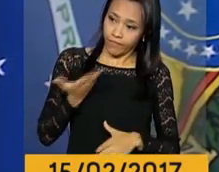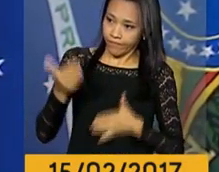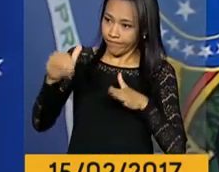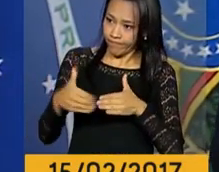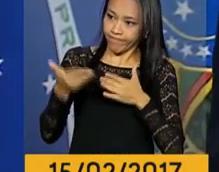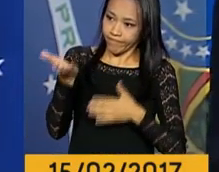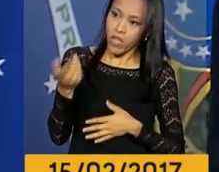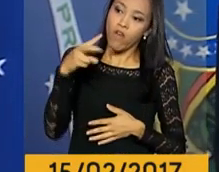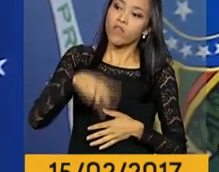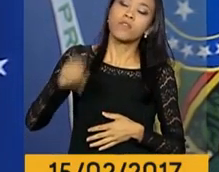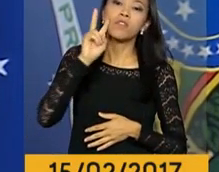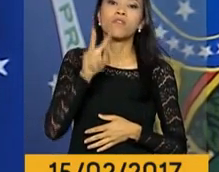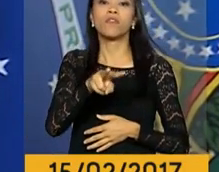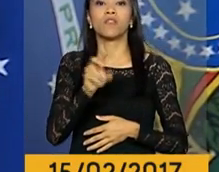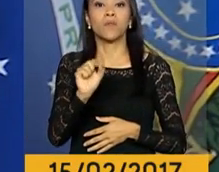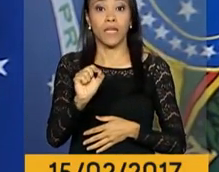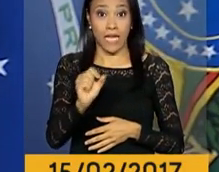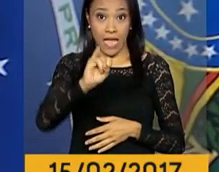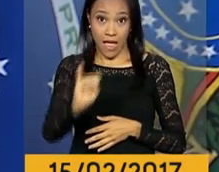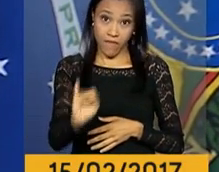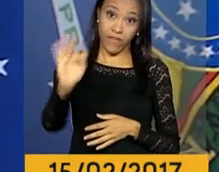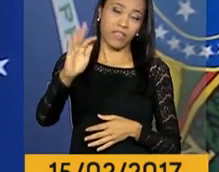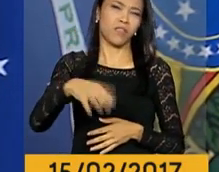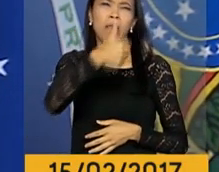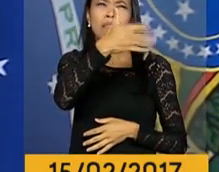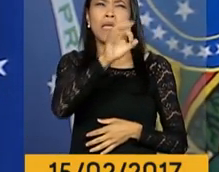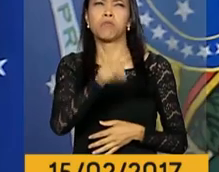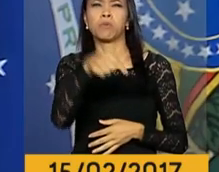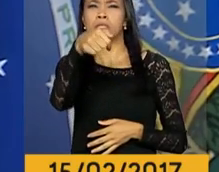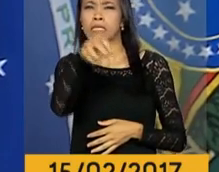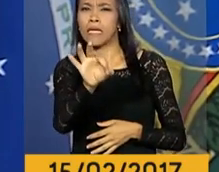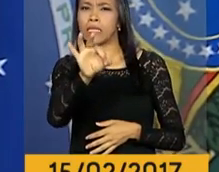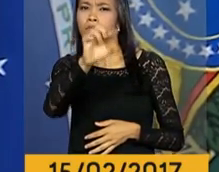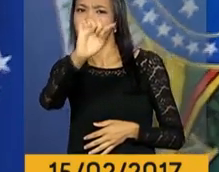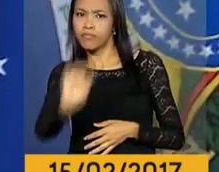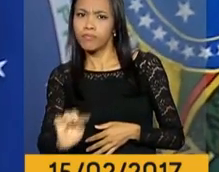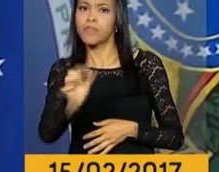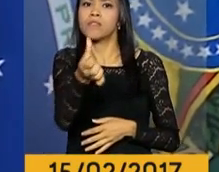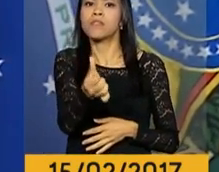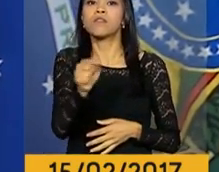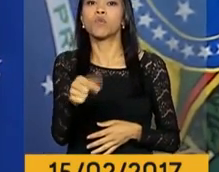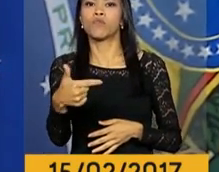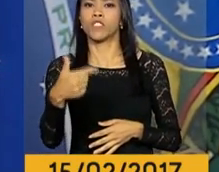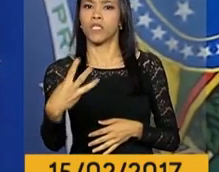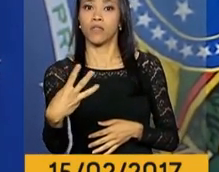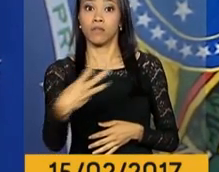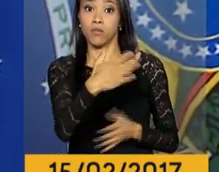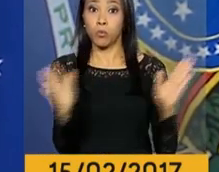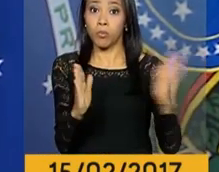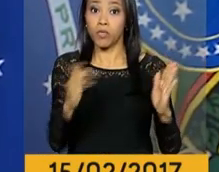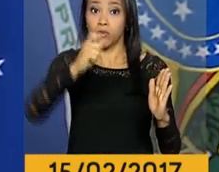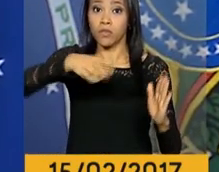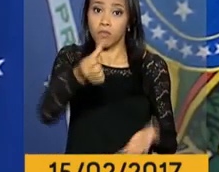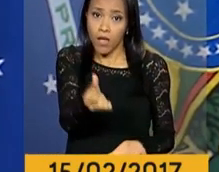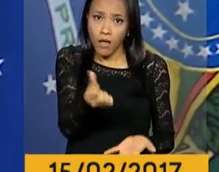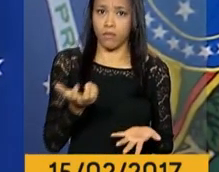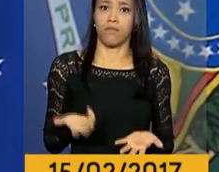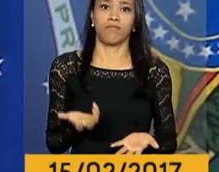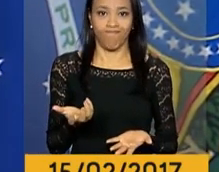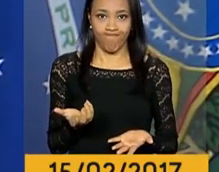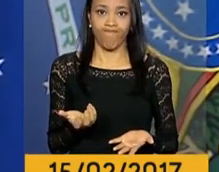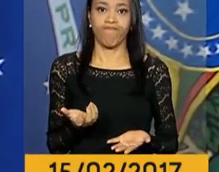né? Vocês vejam que a inflação veio de 10.70 para 6.23. 23 em 6 meses apenas,